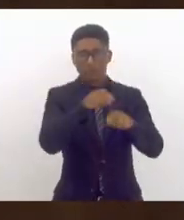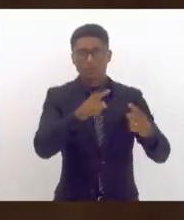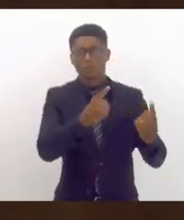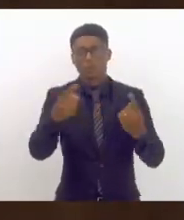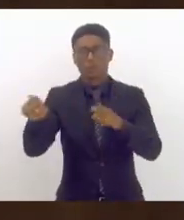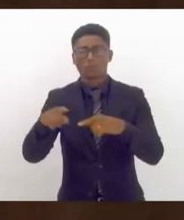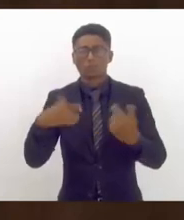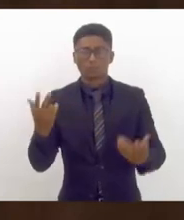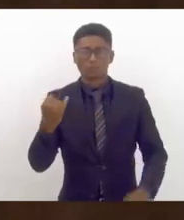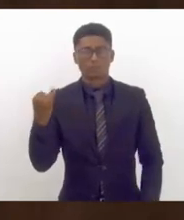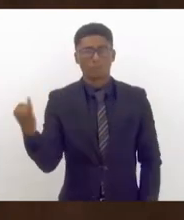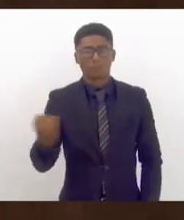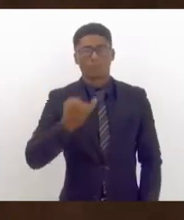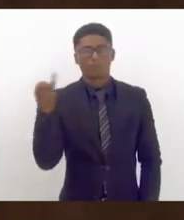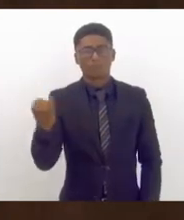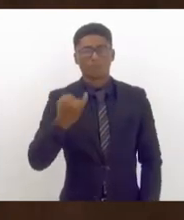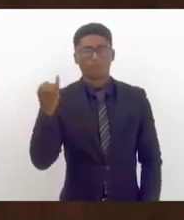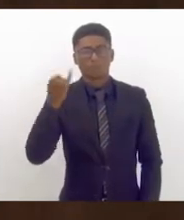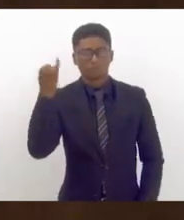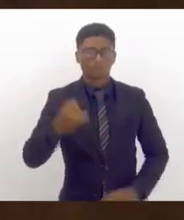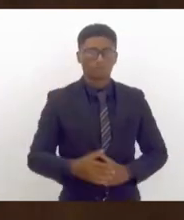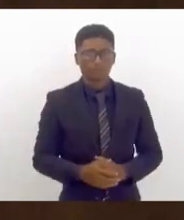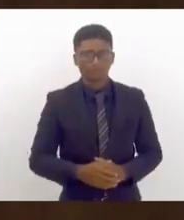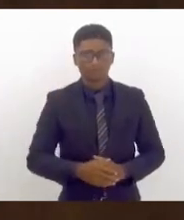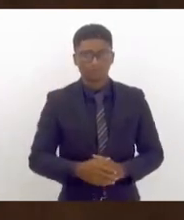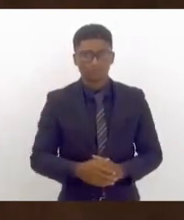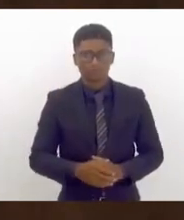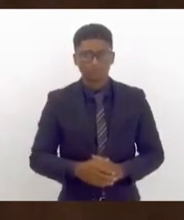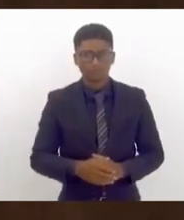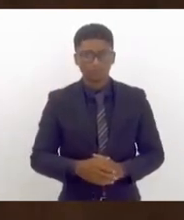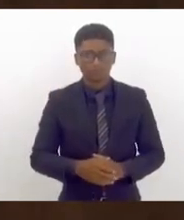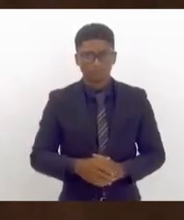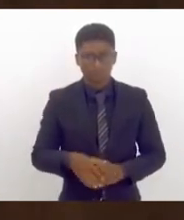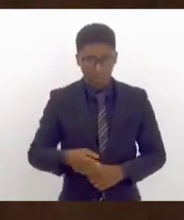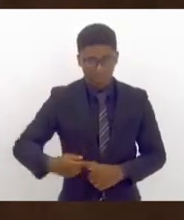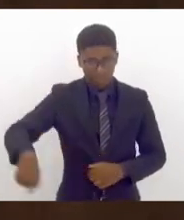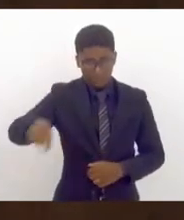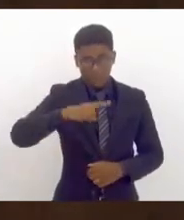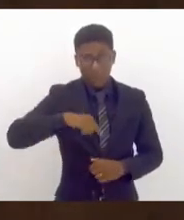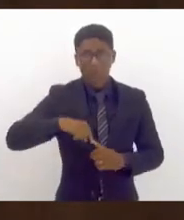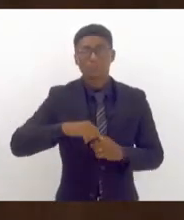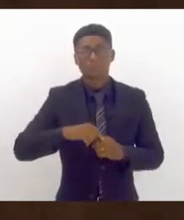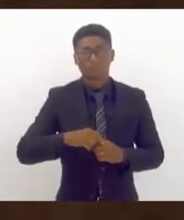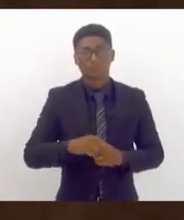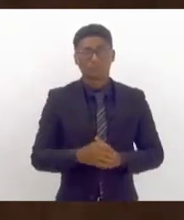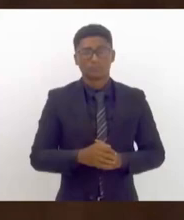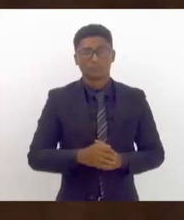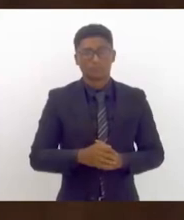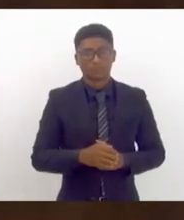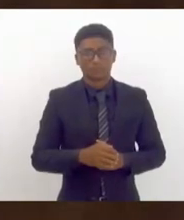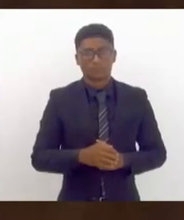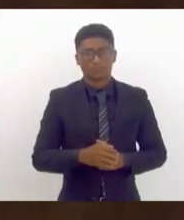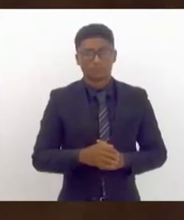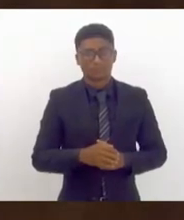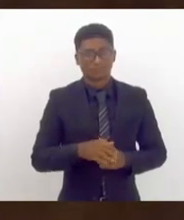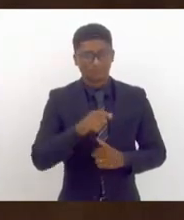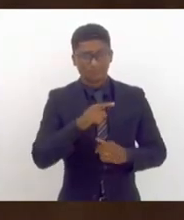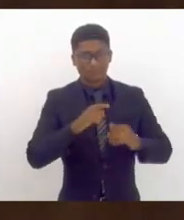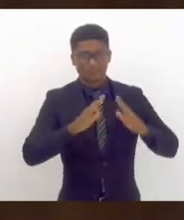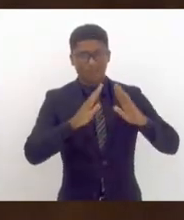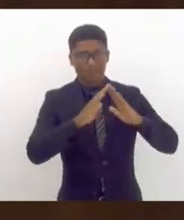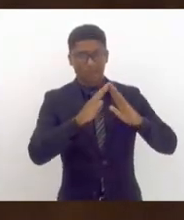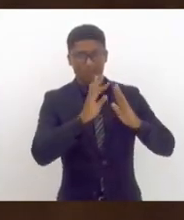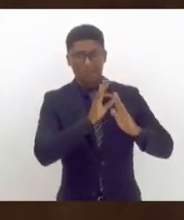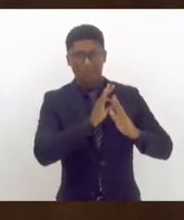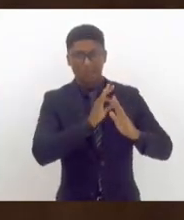muito importante que nós não só aprovemos a interiorização das DECRADs no Estado do Rio de